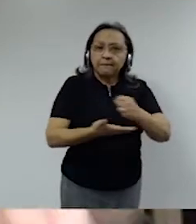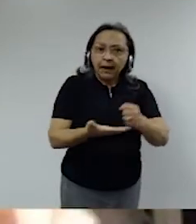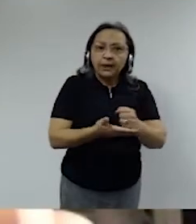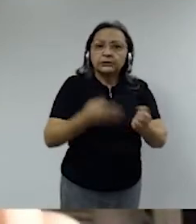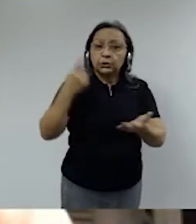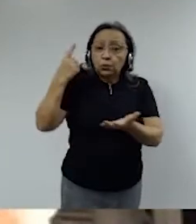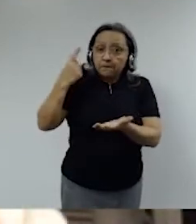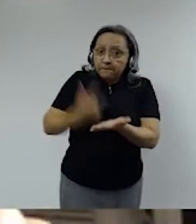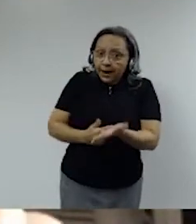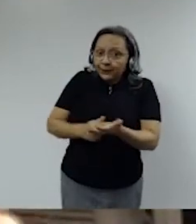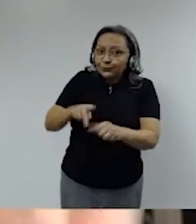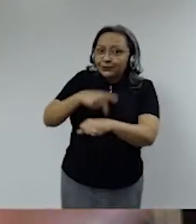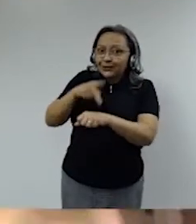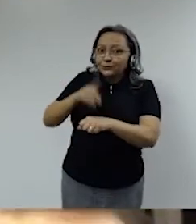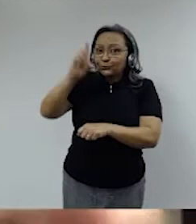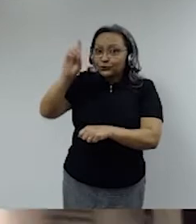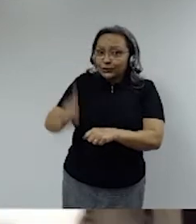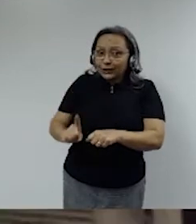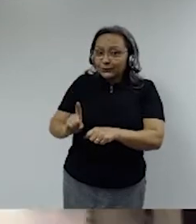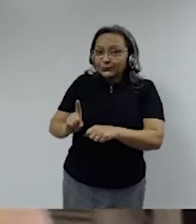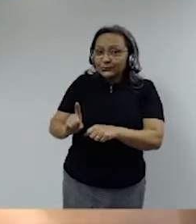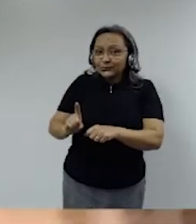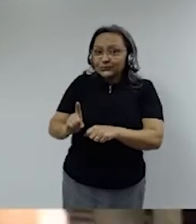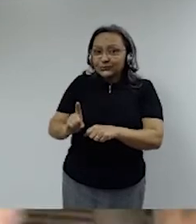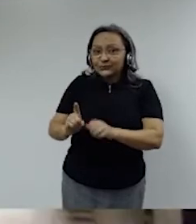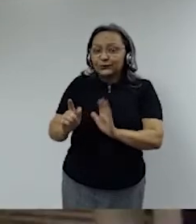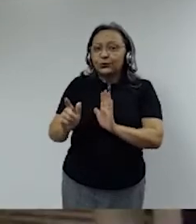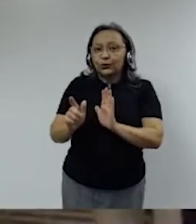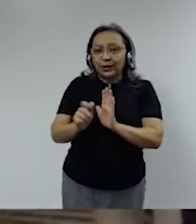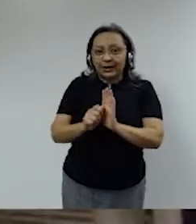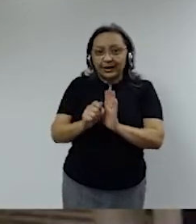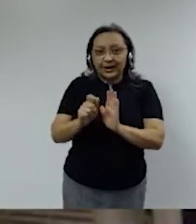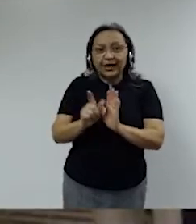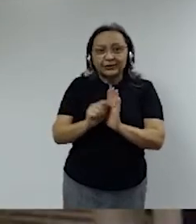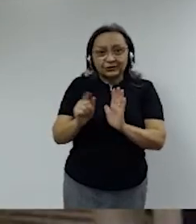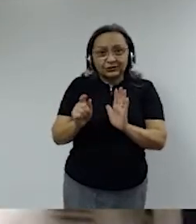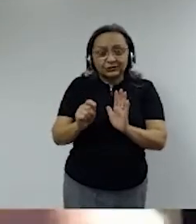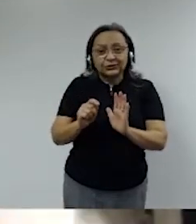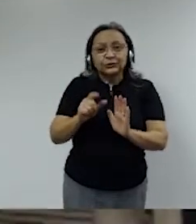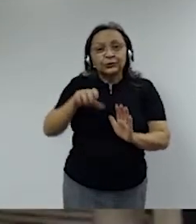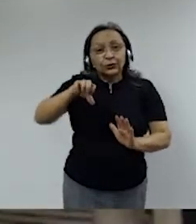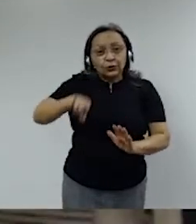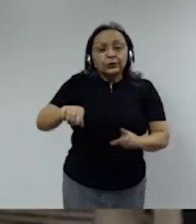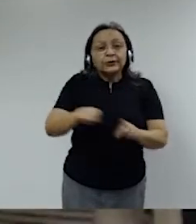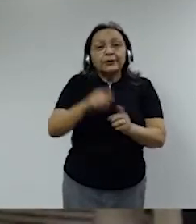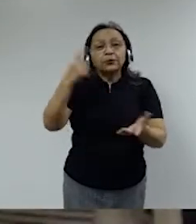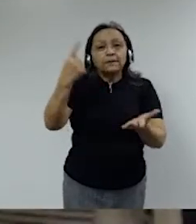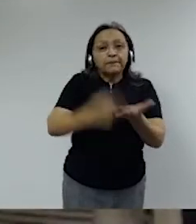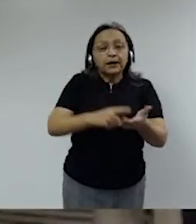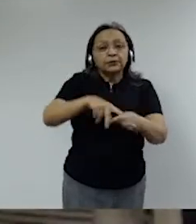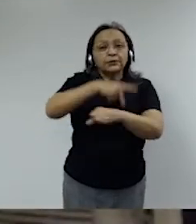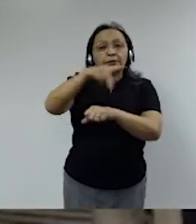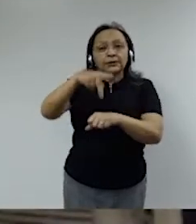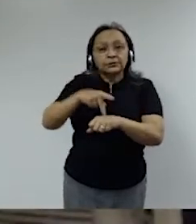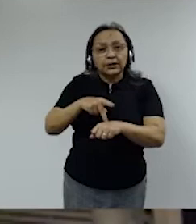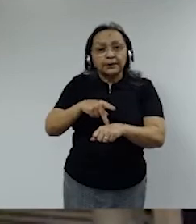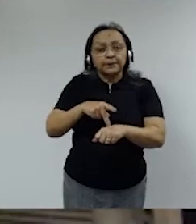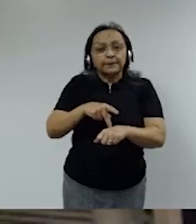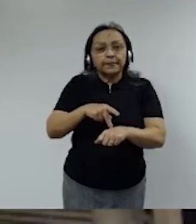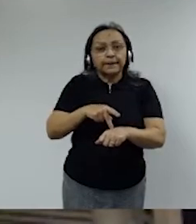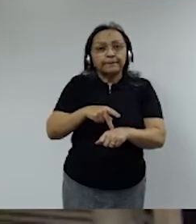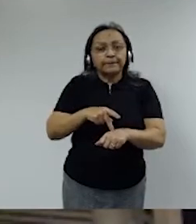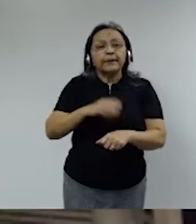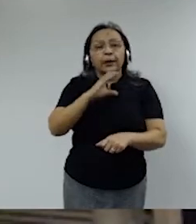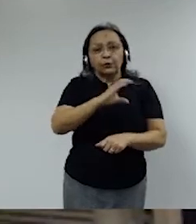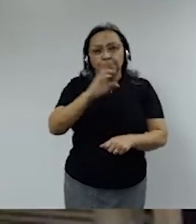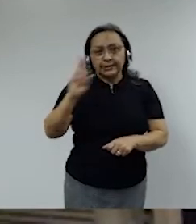Pacto Internacional de Direitos Civis e Políticos, o artigo 9º, seção 3, como no Pacto Internacional, no Pacto de São